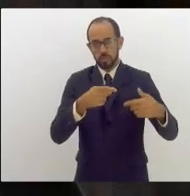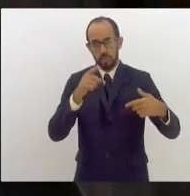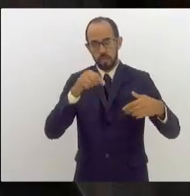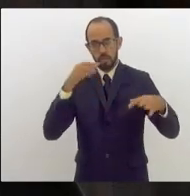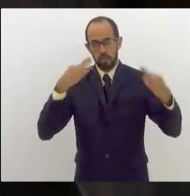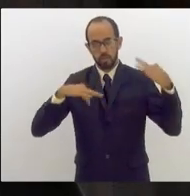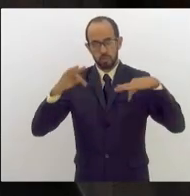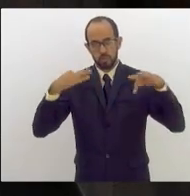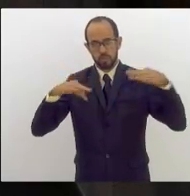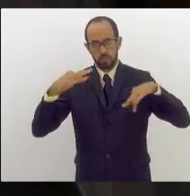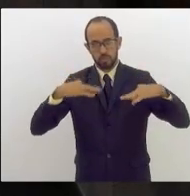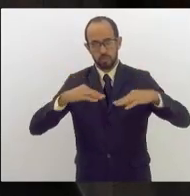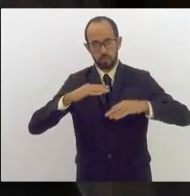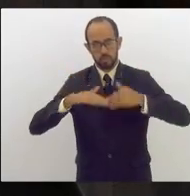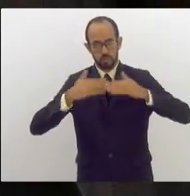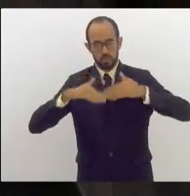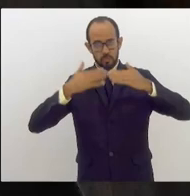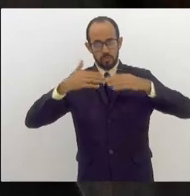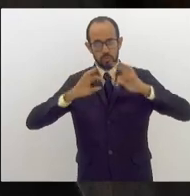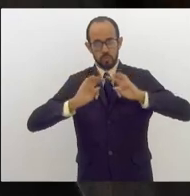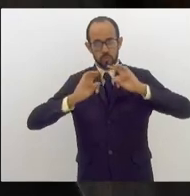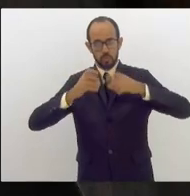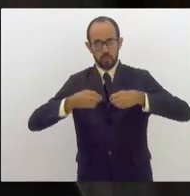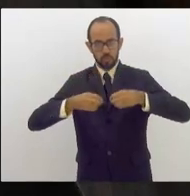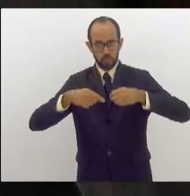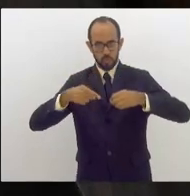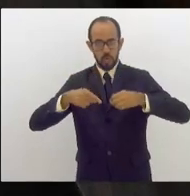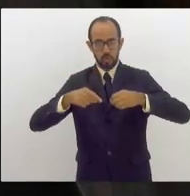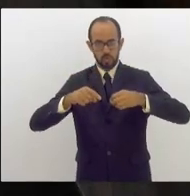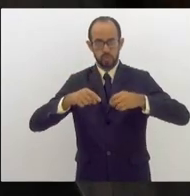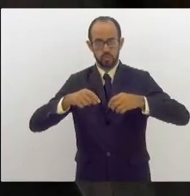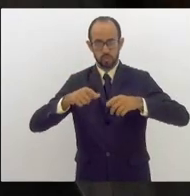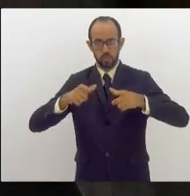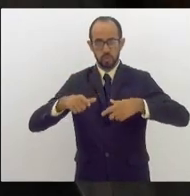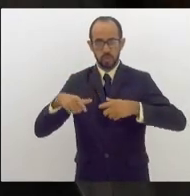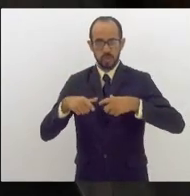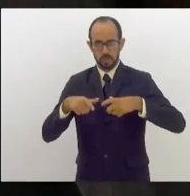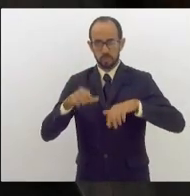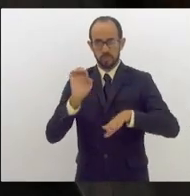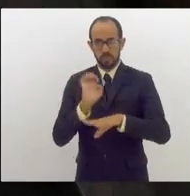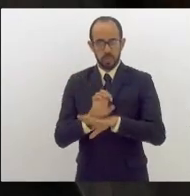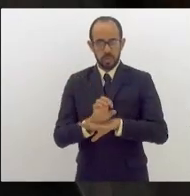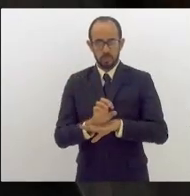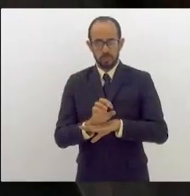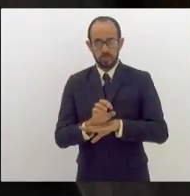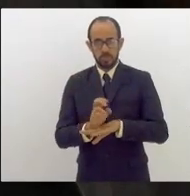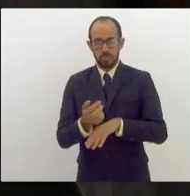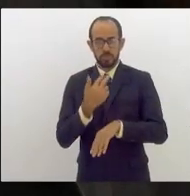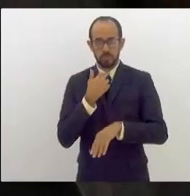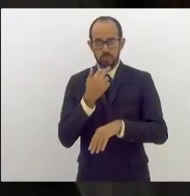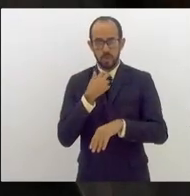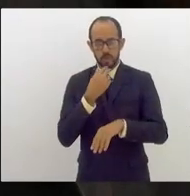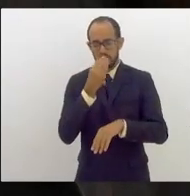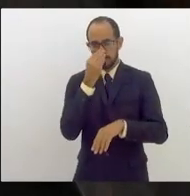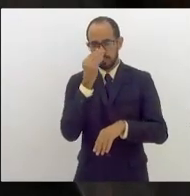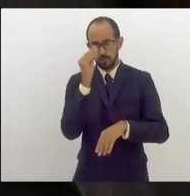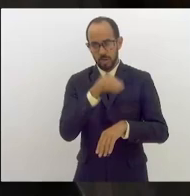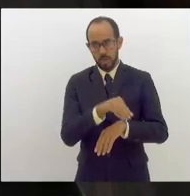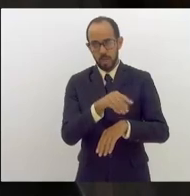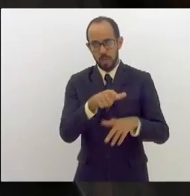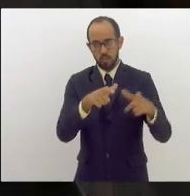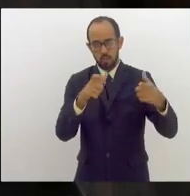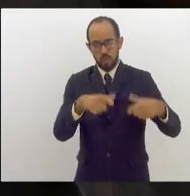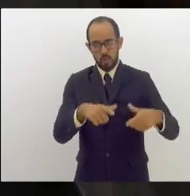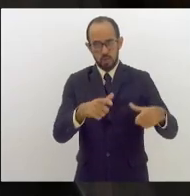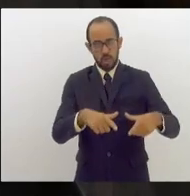turismo tem a ver com o desenvolvimento em todas as searas do nosso estado e o estado não pode prescindir abrir mão de uma área